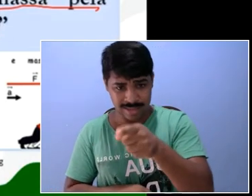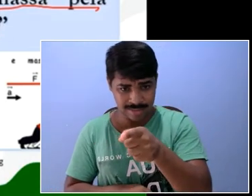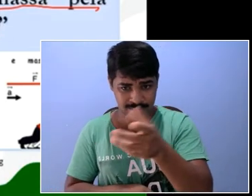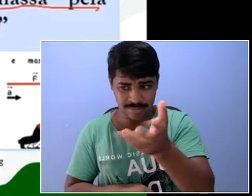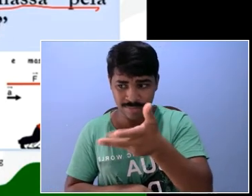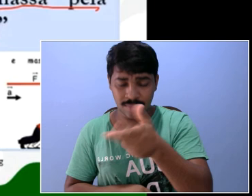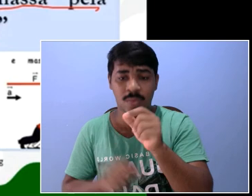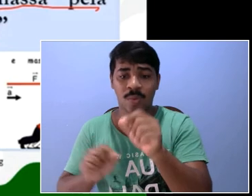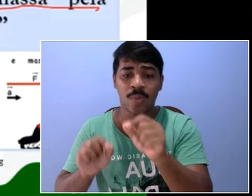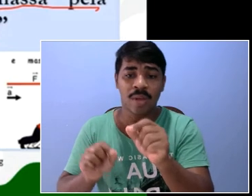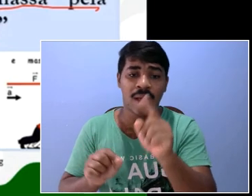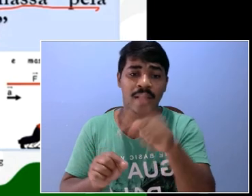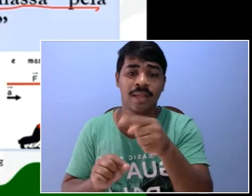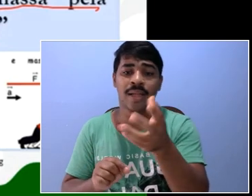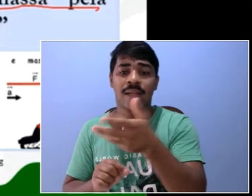ela é